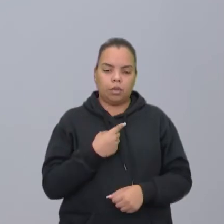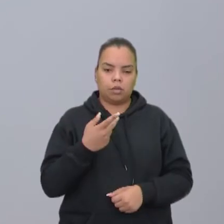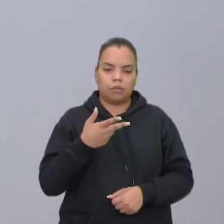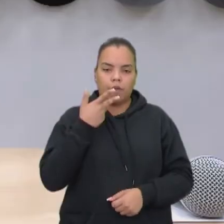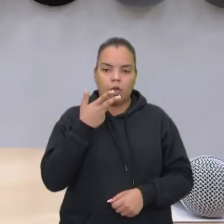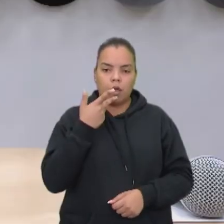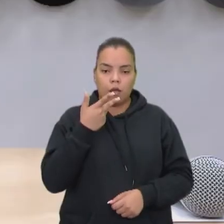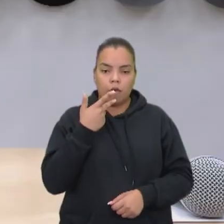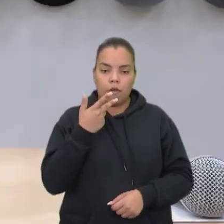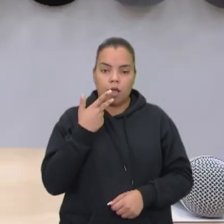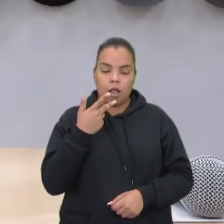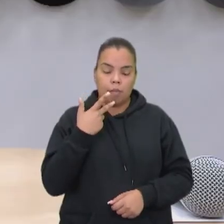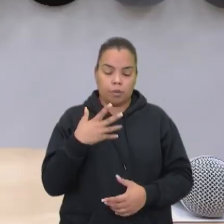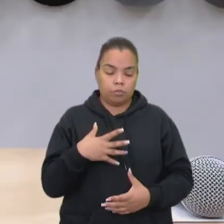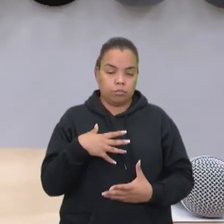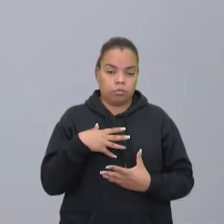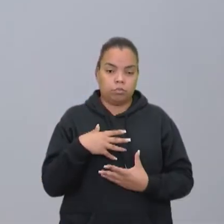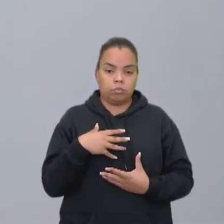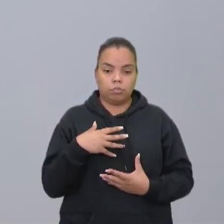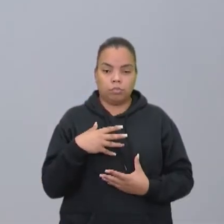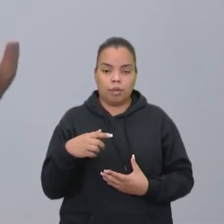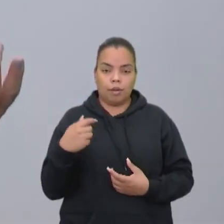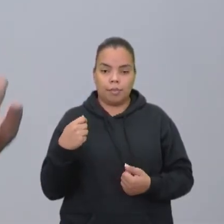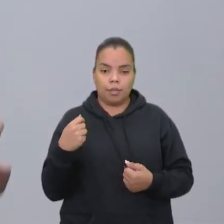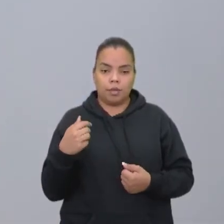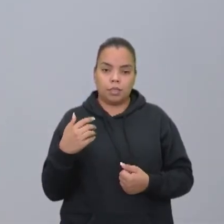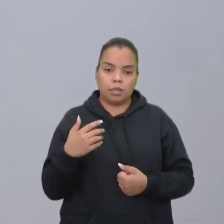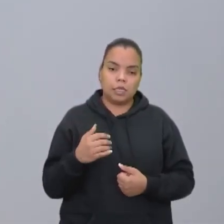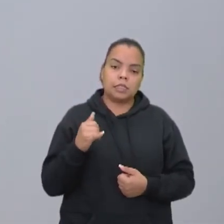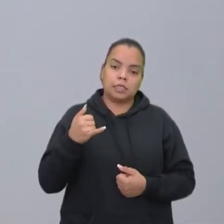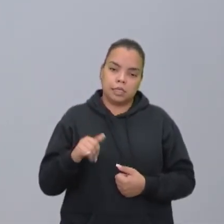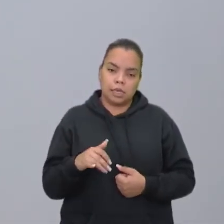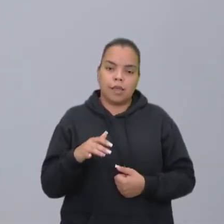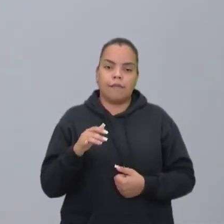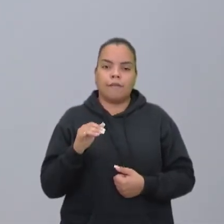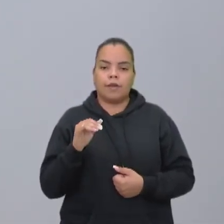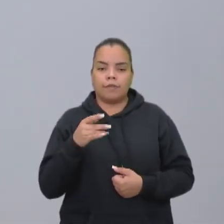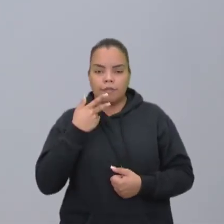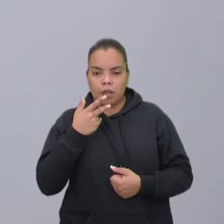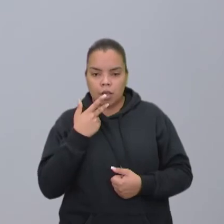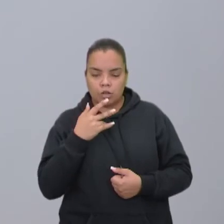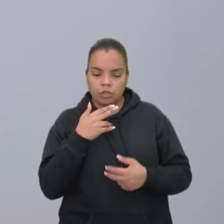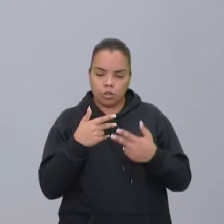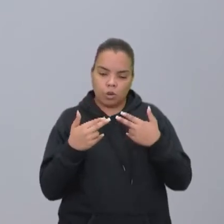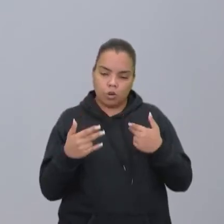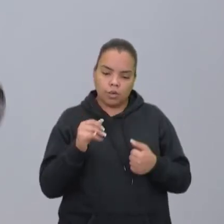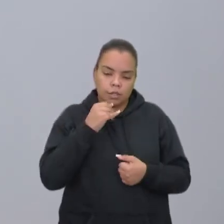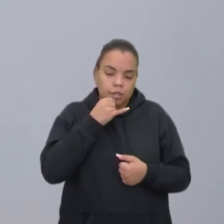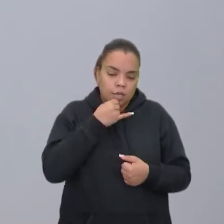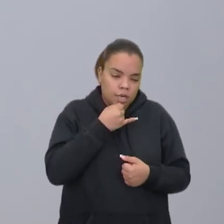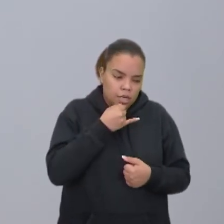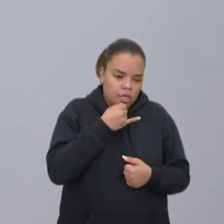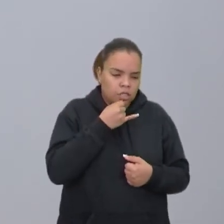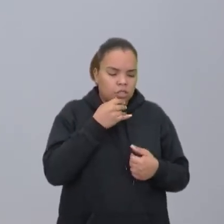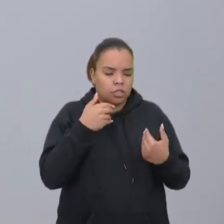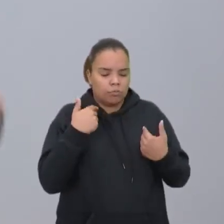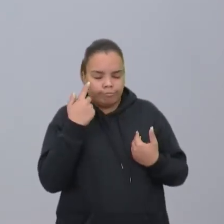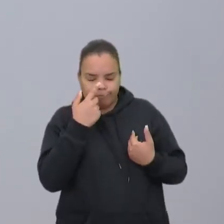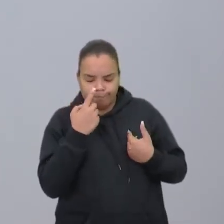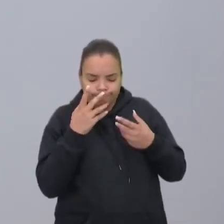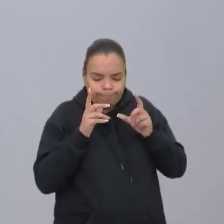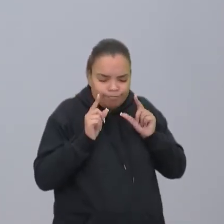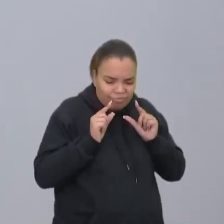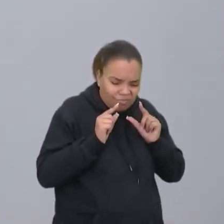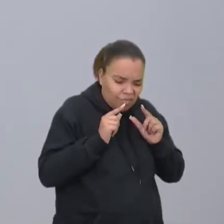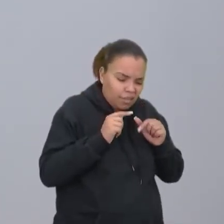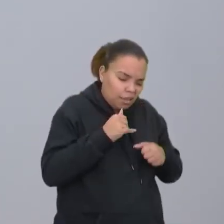né, tem que estar... Se a gente for falar de uma coisa triste, claro, a gente vai estar um pouco... mas se a gente estiver falando, né, exercício